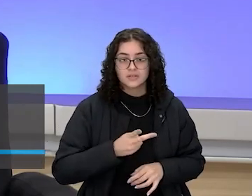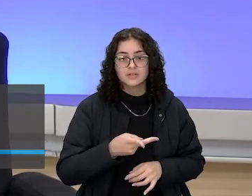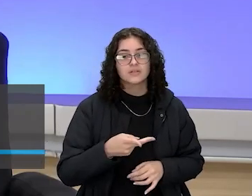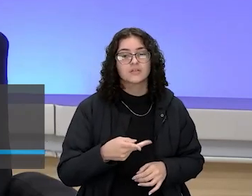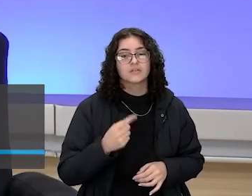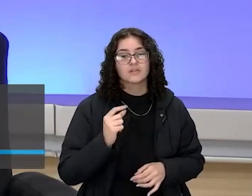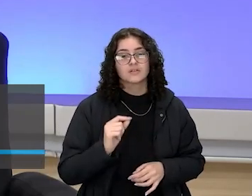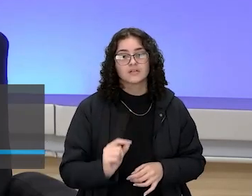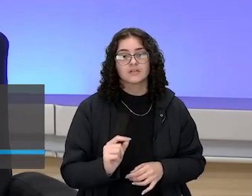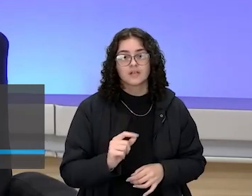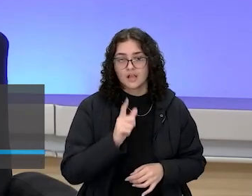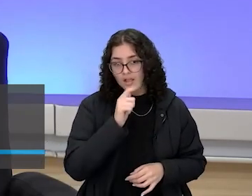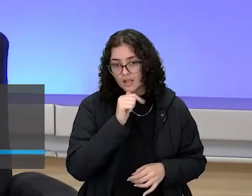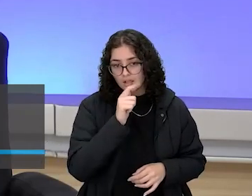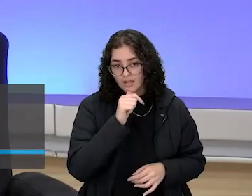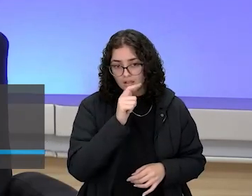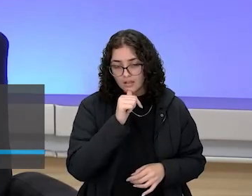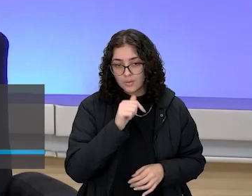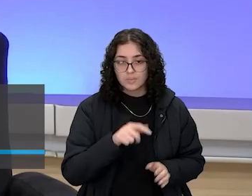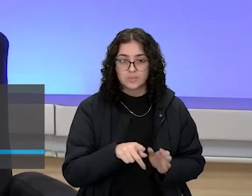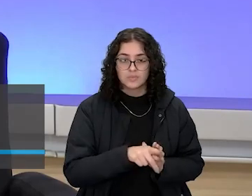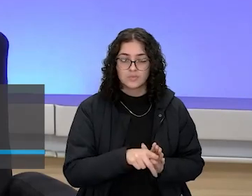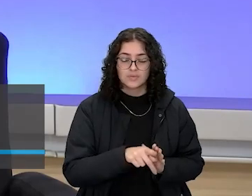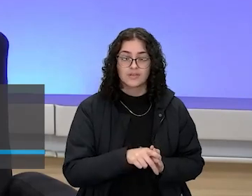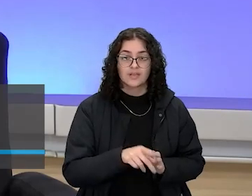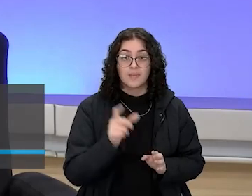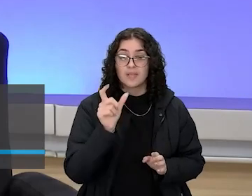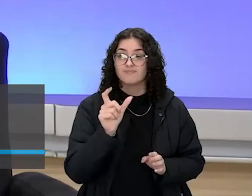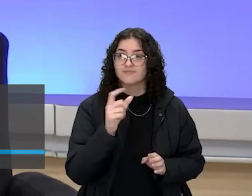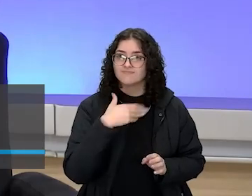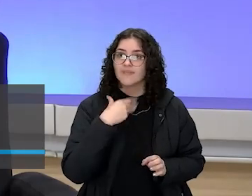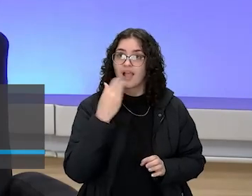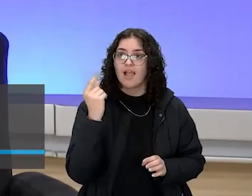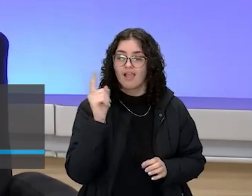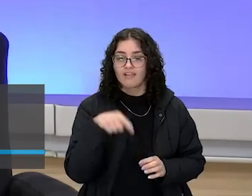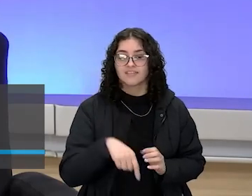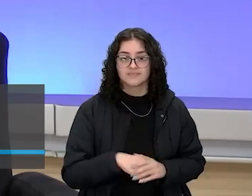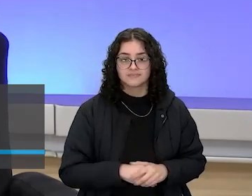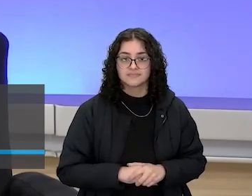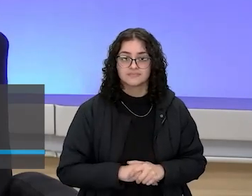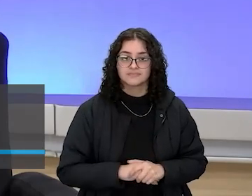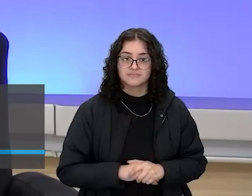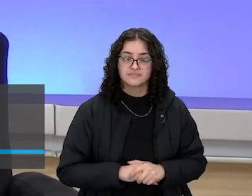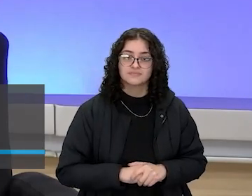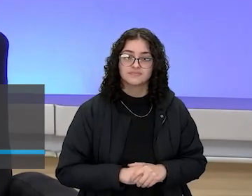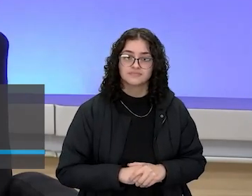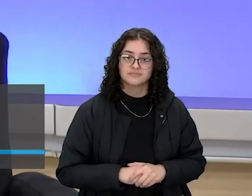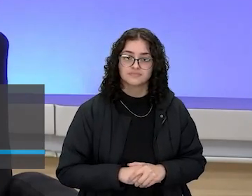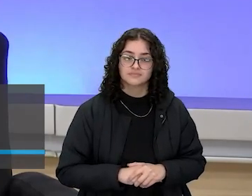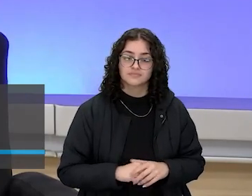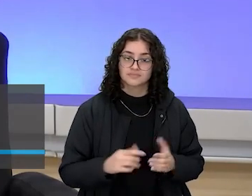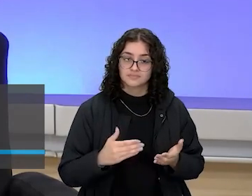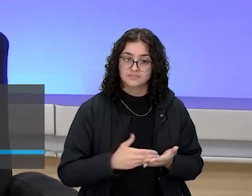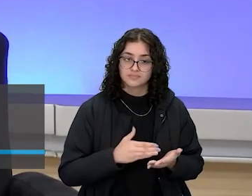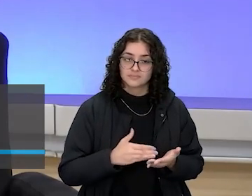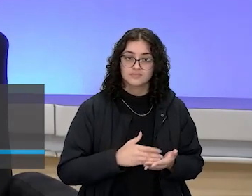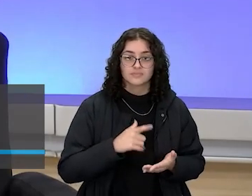da irrigação, essa era a palavra que eu estava tentando lembrar, tá certo? Então, o livro vai